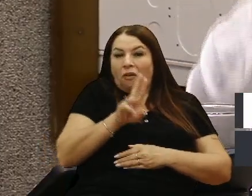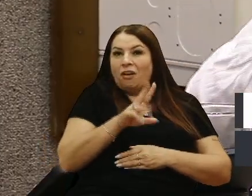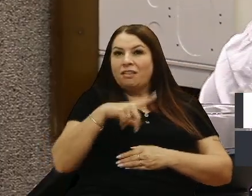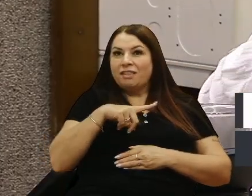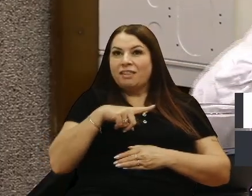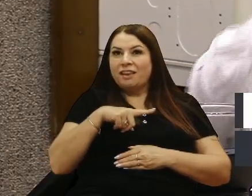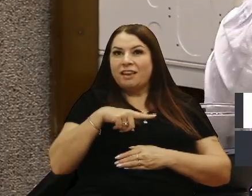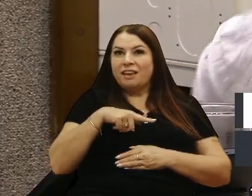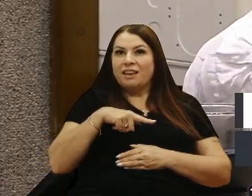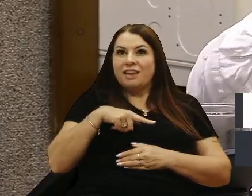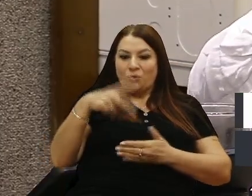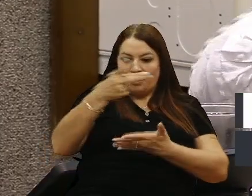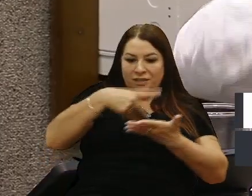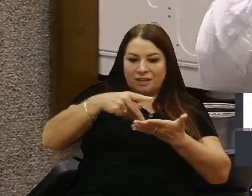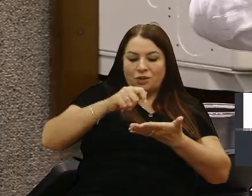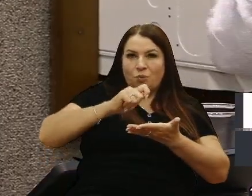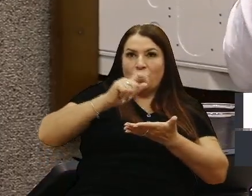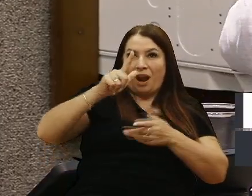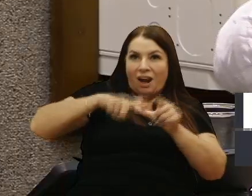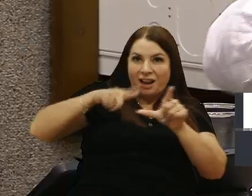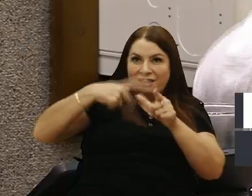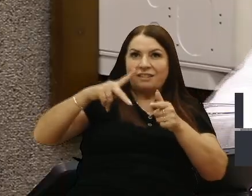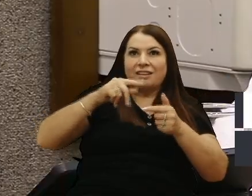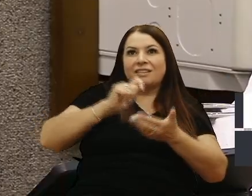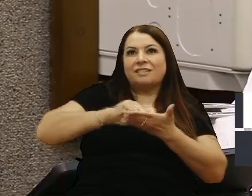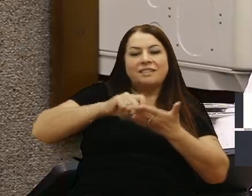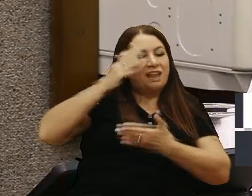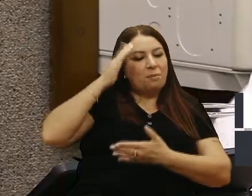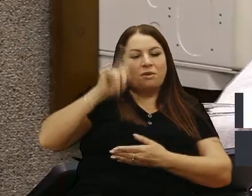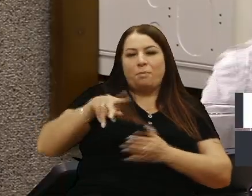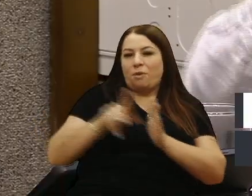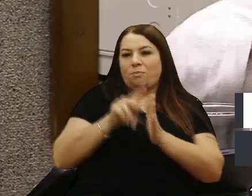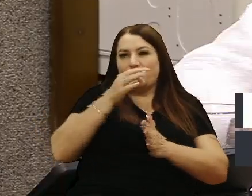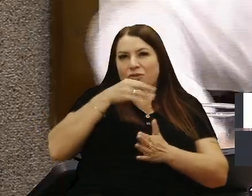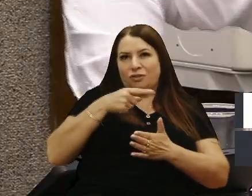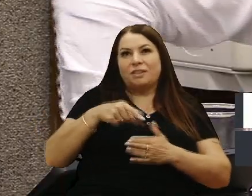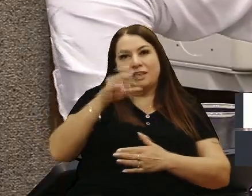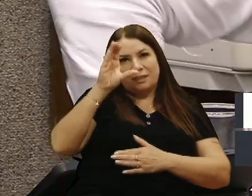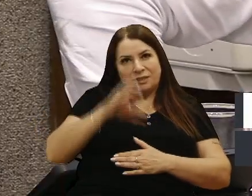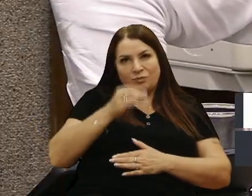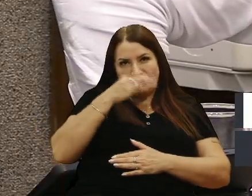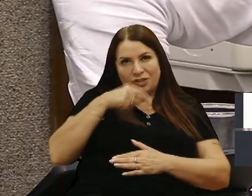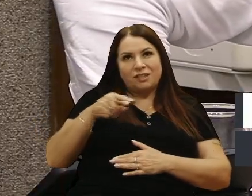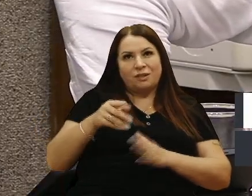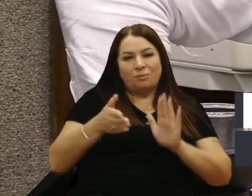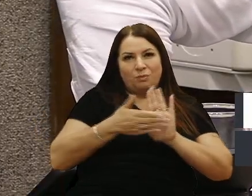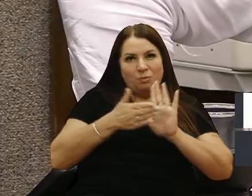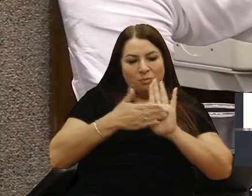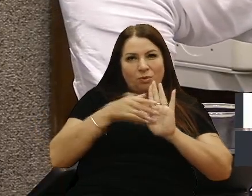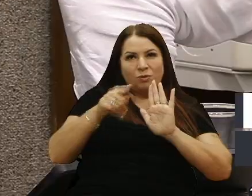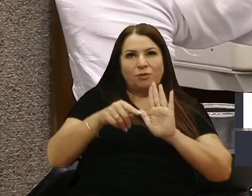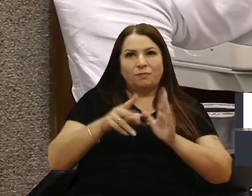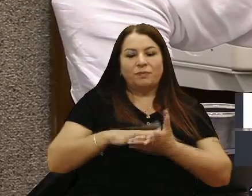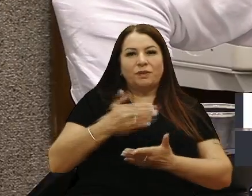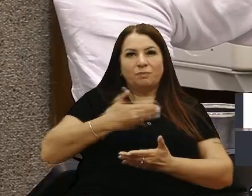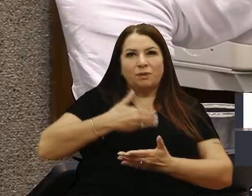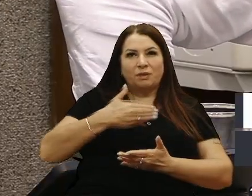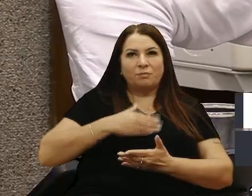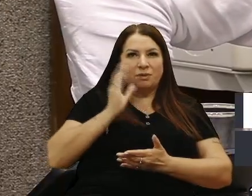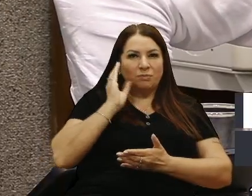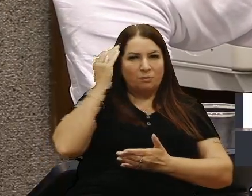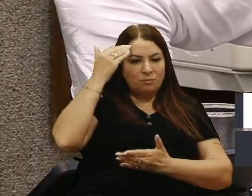a caligrafia dele, se sabe que aquilo é de Caxias. E ele, que é cidadão caxiense, por uma propositura do nosso amigo